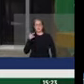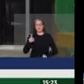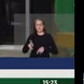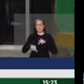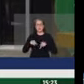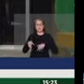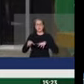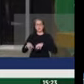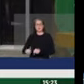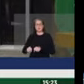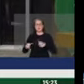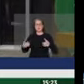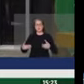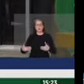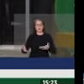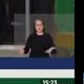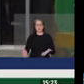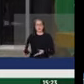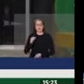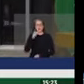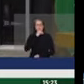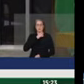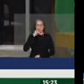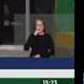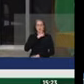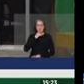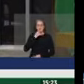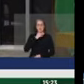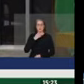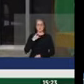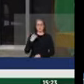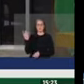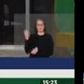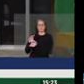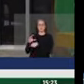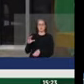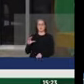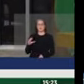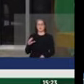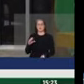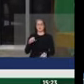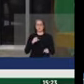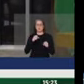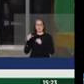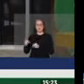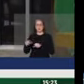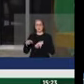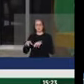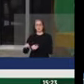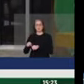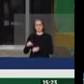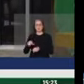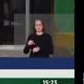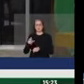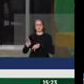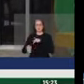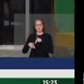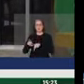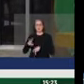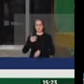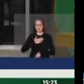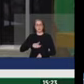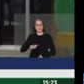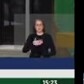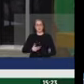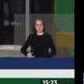dos ministérios nesse domingo. Tomada de poder pelo povo brasileiro. Insatisfeito com o governo